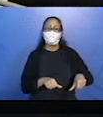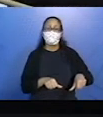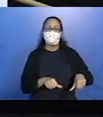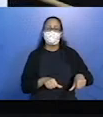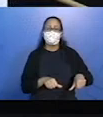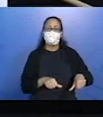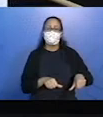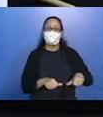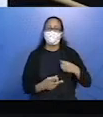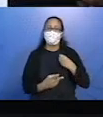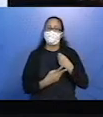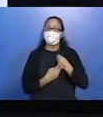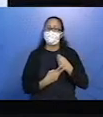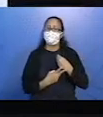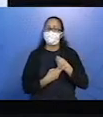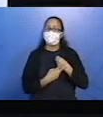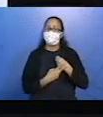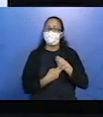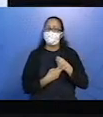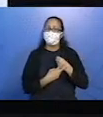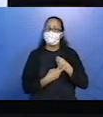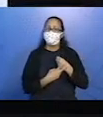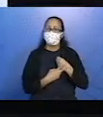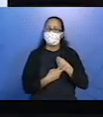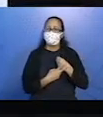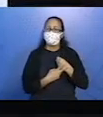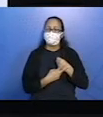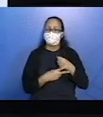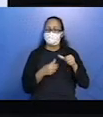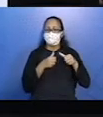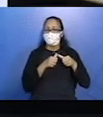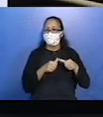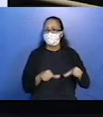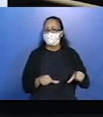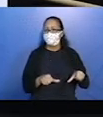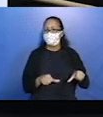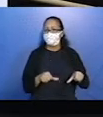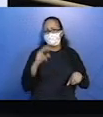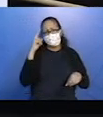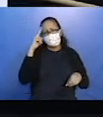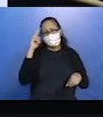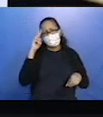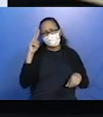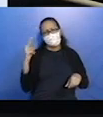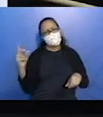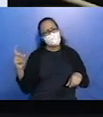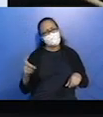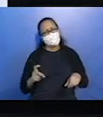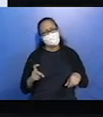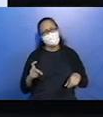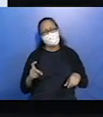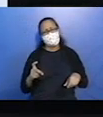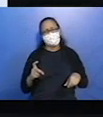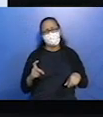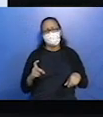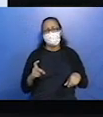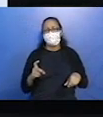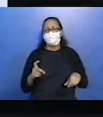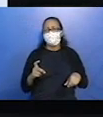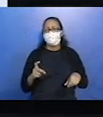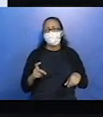Estar, lembra aqui, ó, o verbo ser. Por quê? Estar, ó, já até fala um pouquinho,